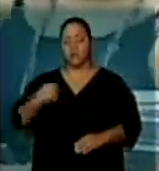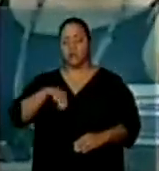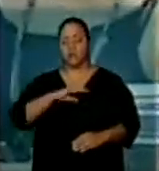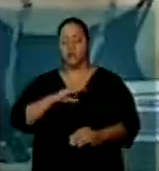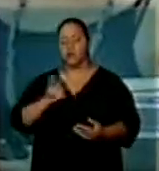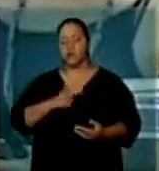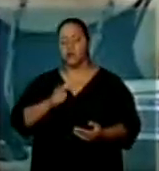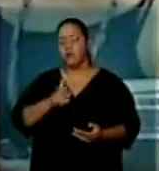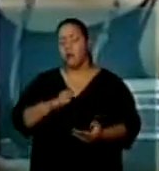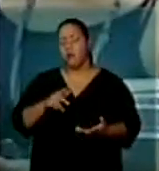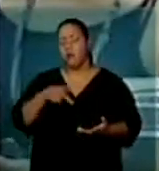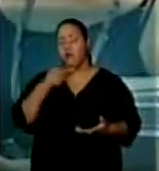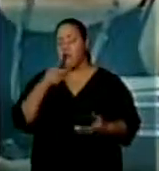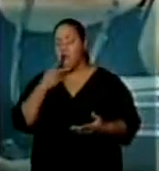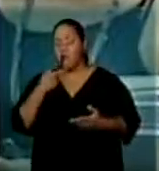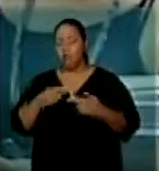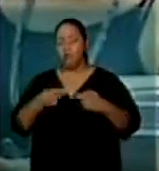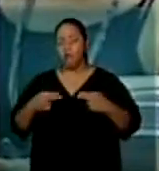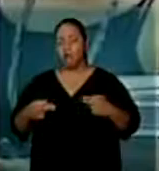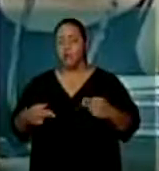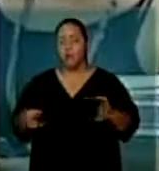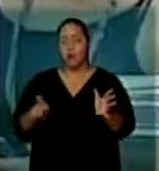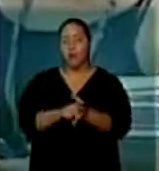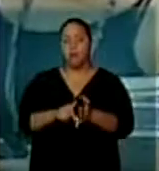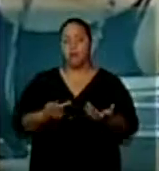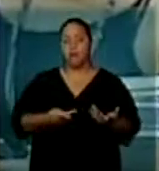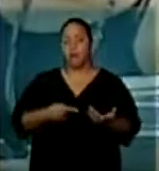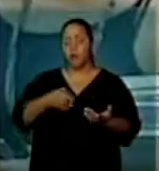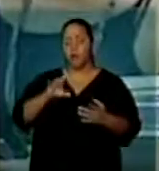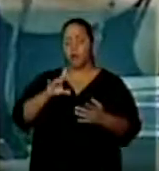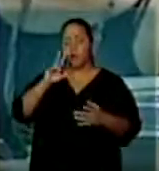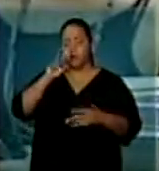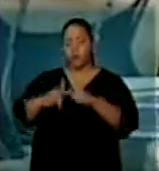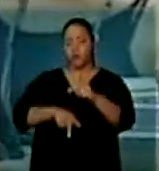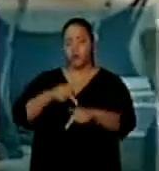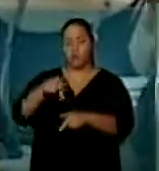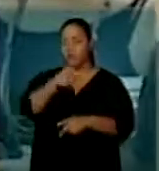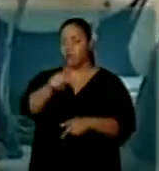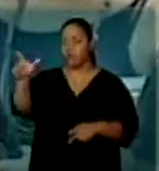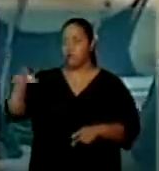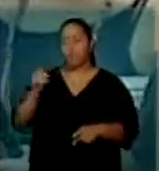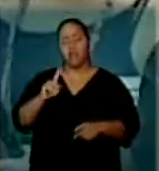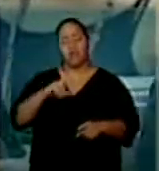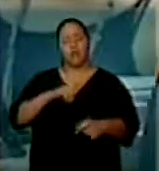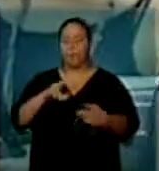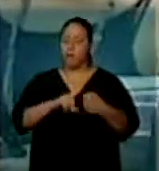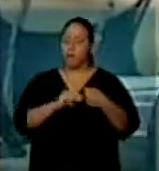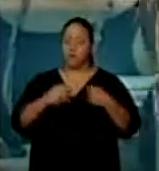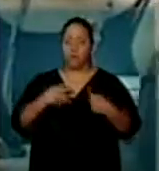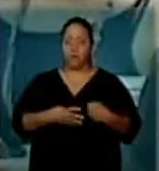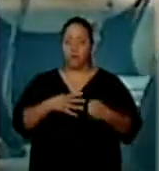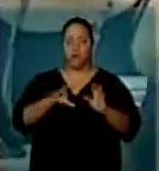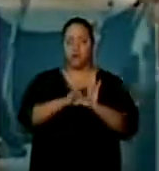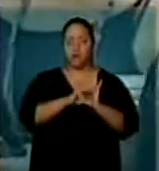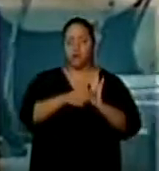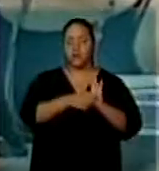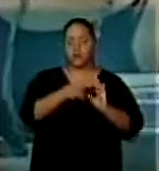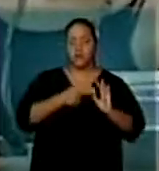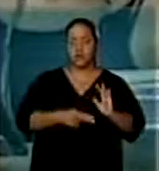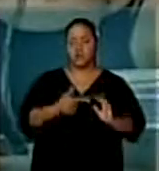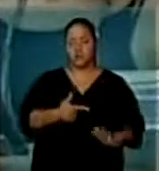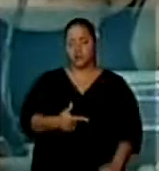estamos tratando, evidentemente, de autodeterminação dos povos. Nós estamos tratando daquilo que está no artigo 4º da Constituição Brasileira, inciso